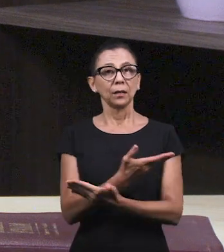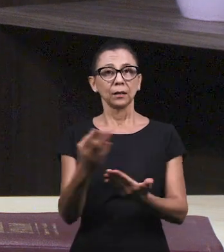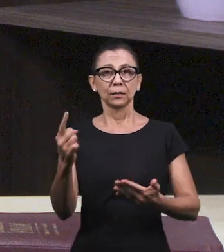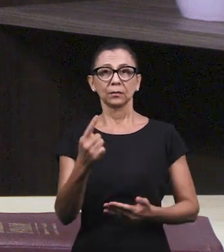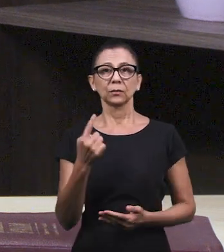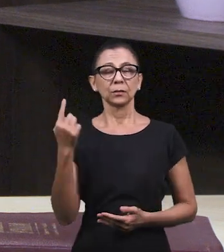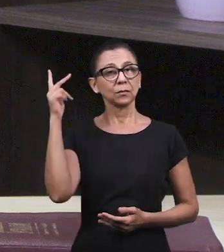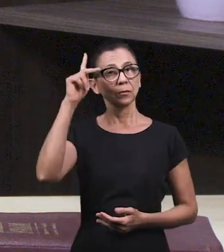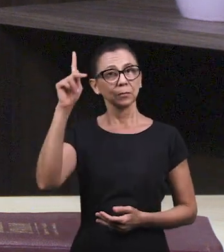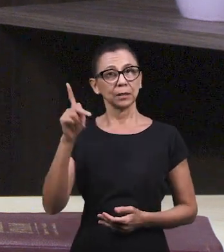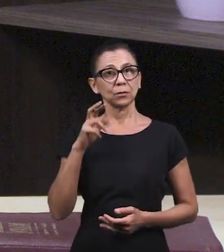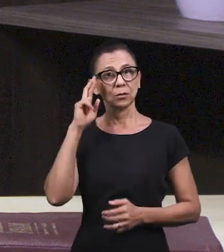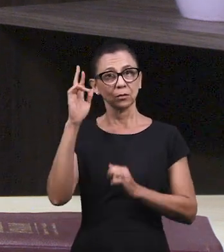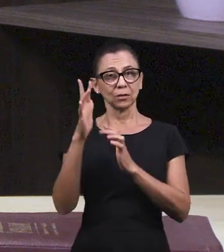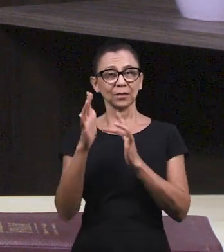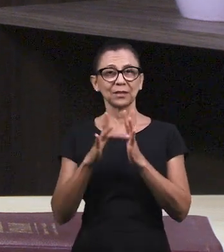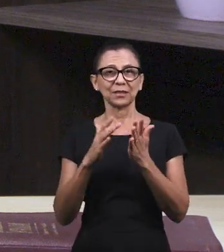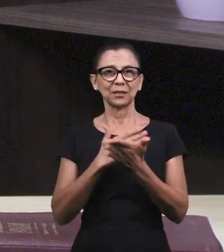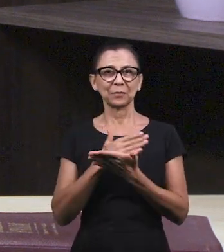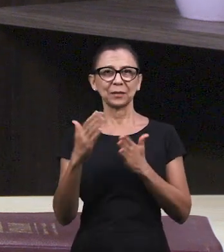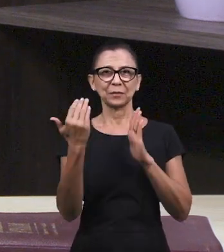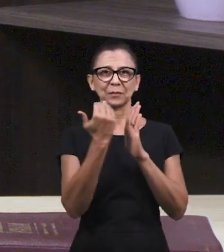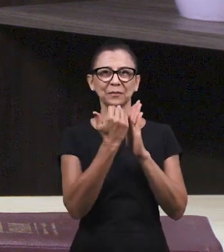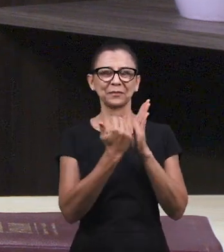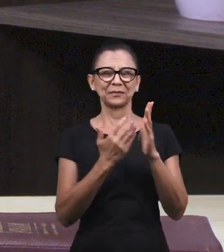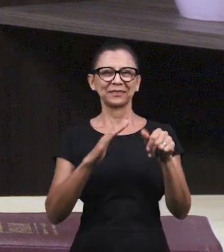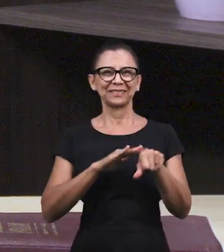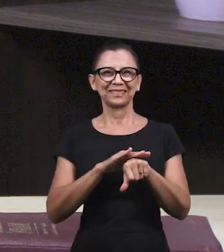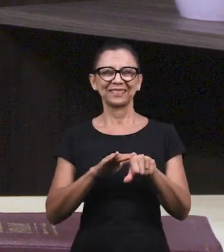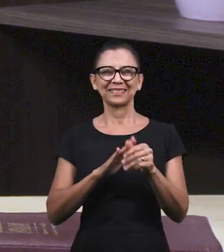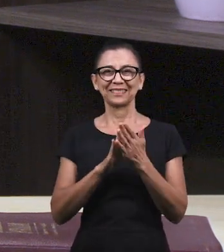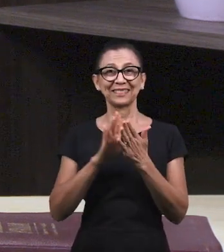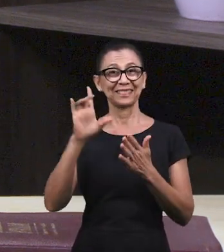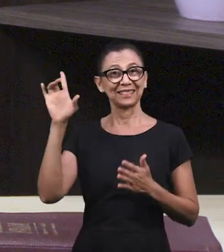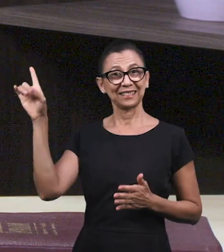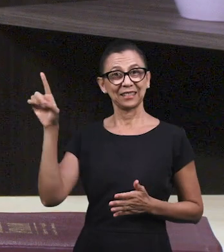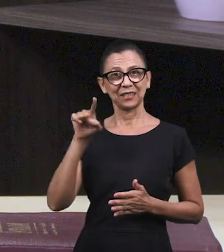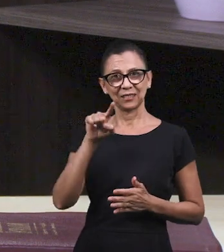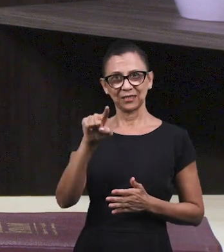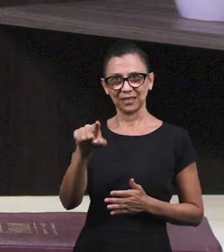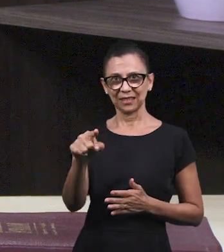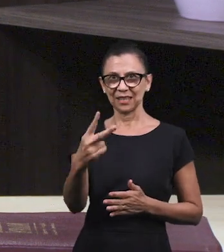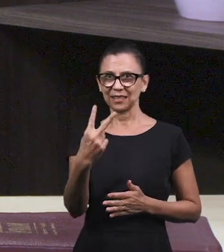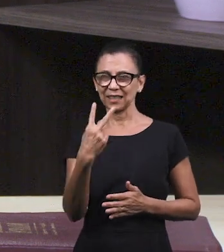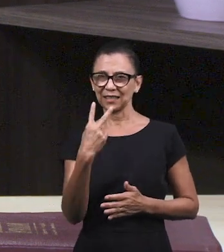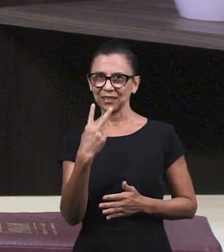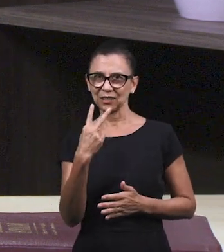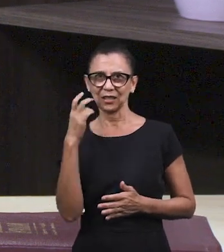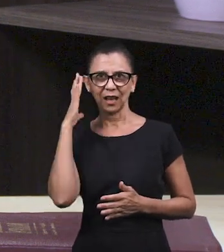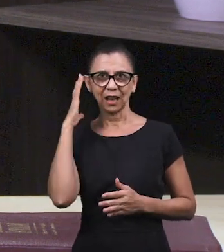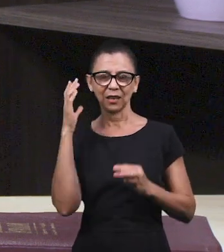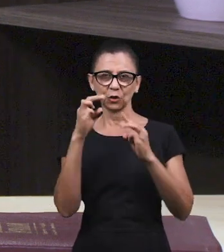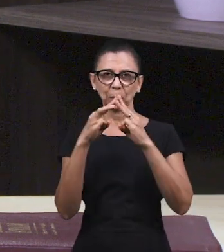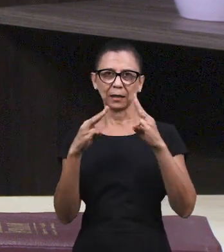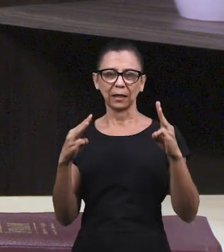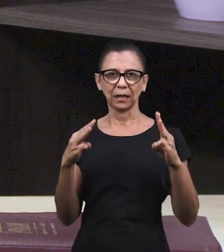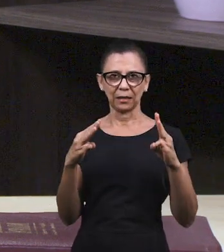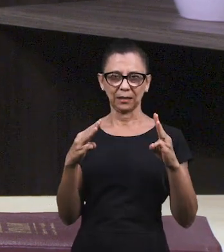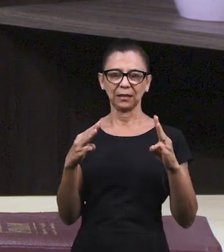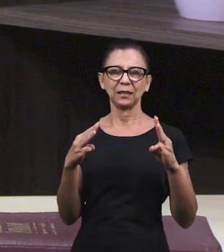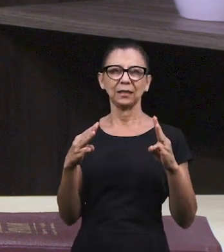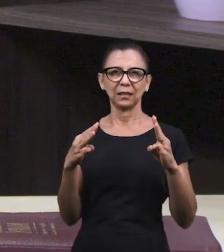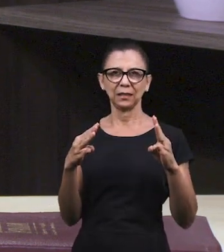Eu saúdo a todos com a paz do Senhor Jesus. Estamos começando mais uma edição do programa Conversas Bíblicas. Você que agora está nos ouvindo pela Rádio